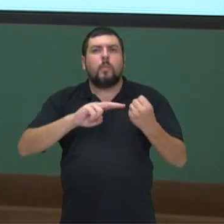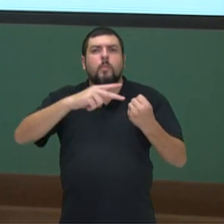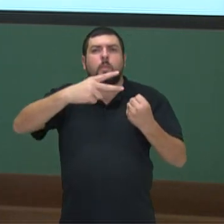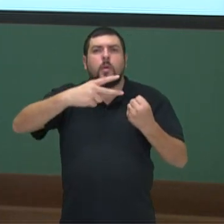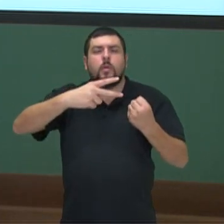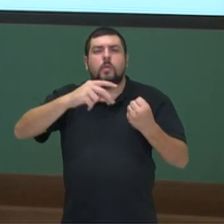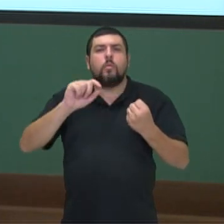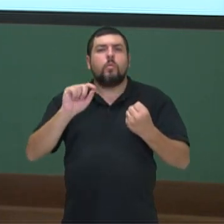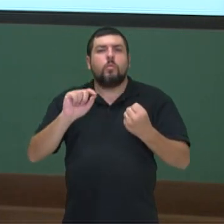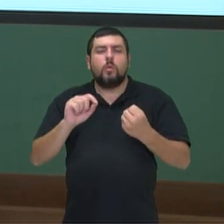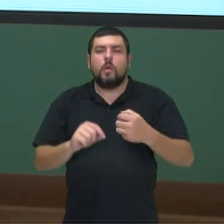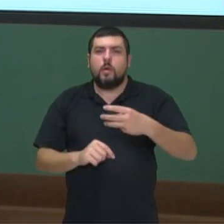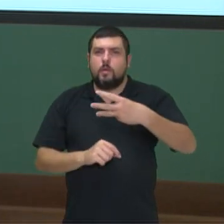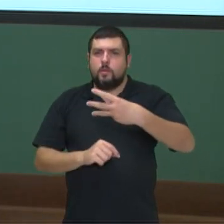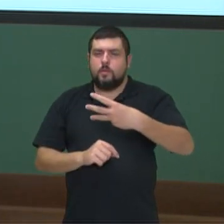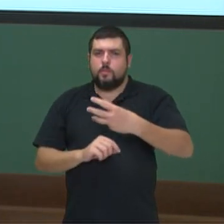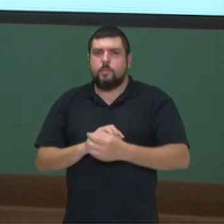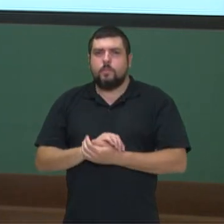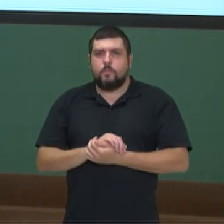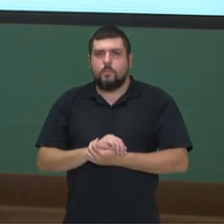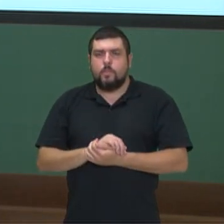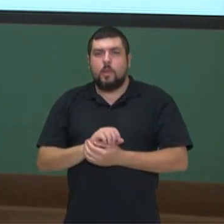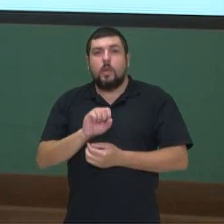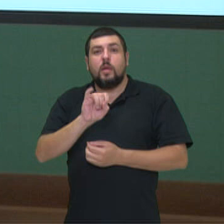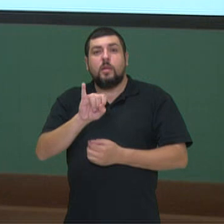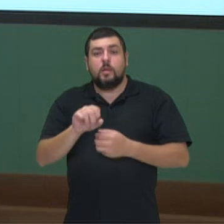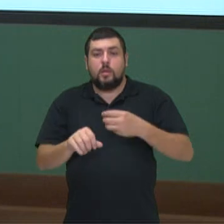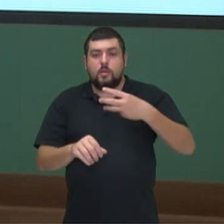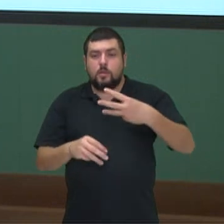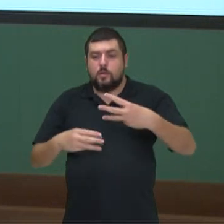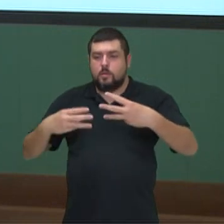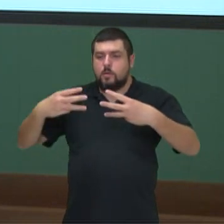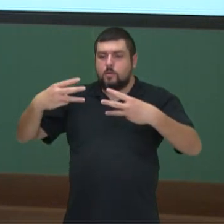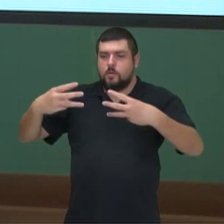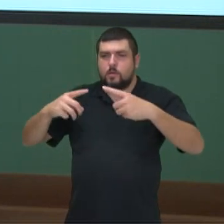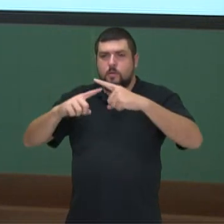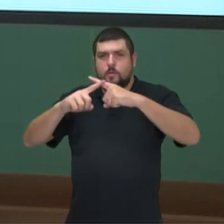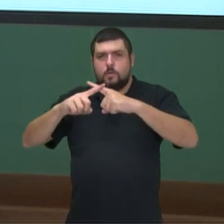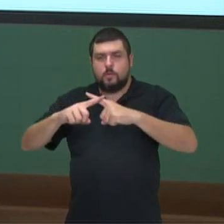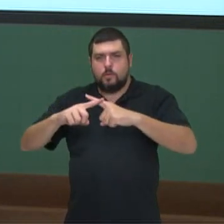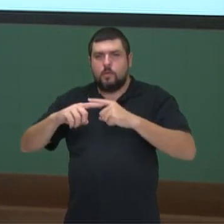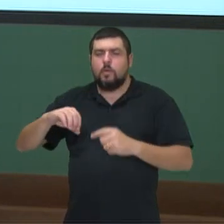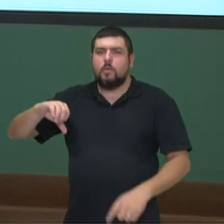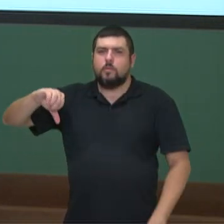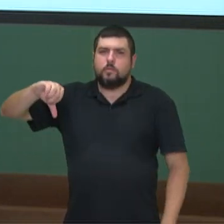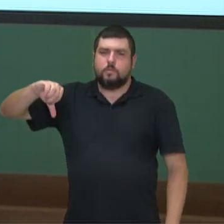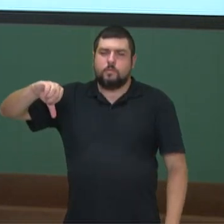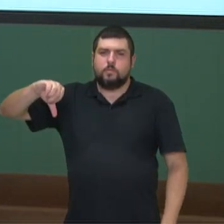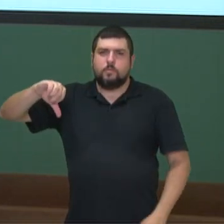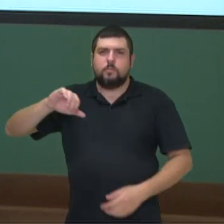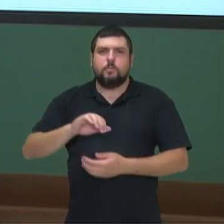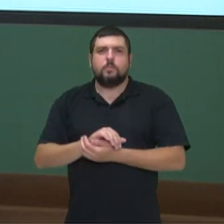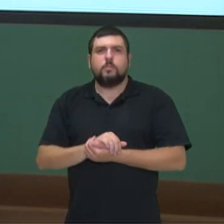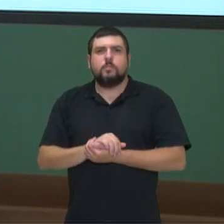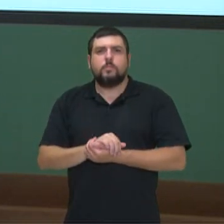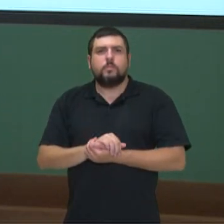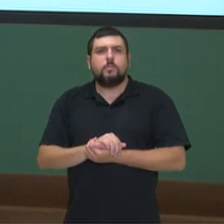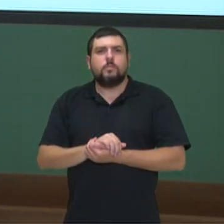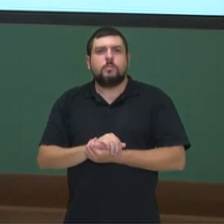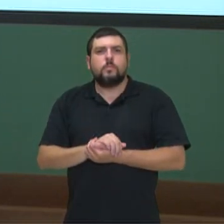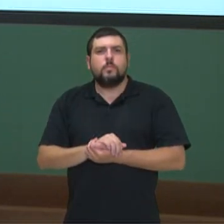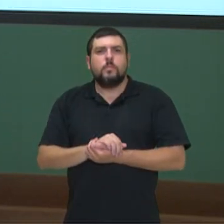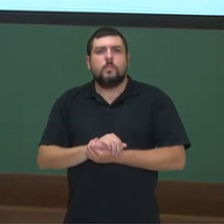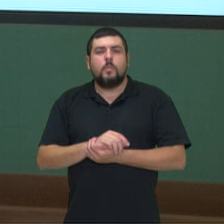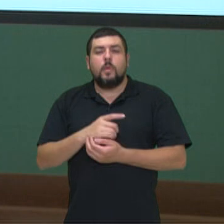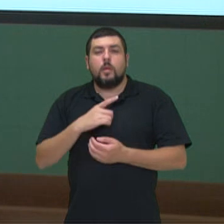número é o 3. Se eu for fazer 3 vezes 3 ou 3 ao quadrado, é 9. E aí eu tenho menos